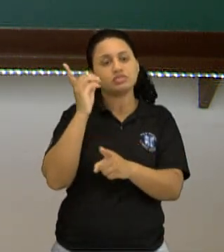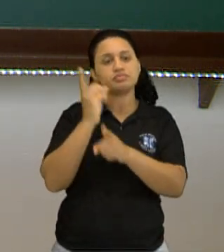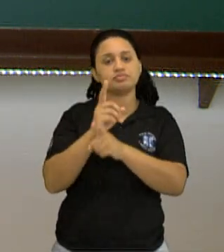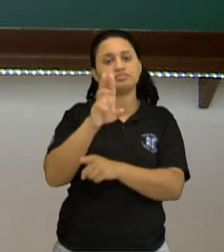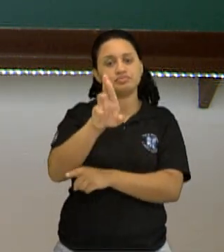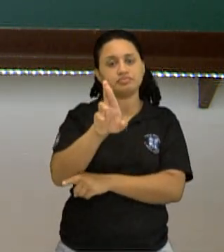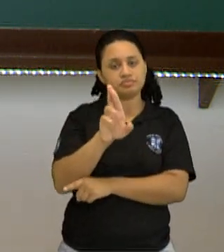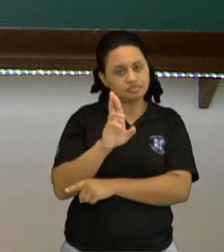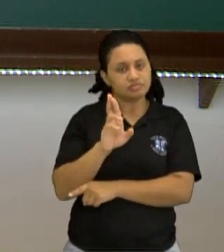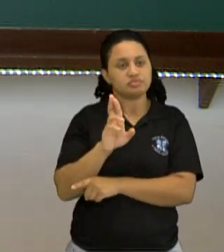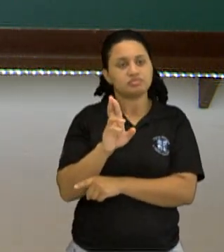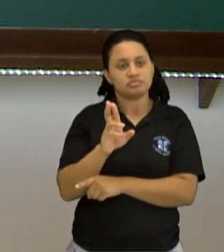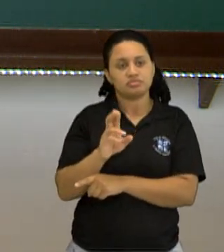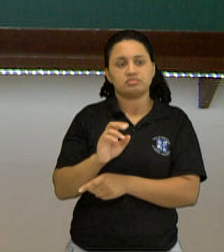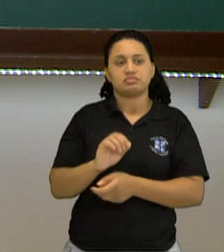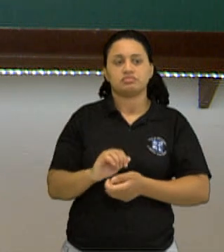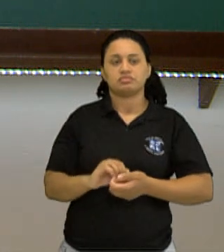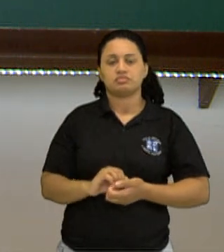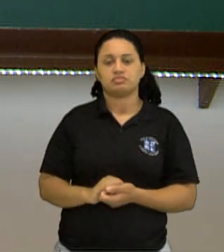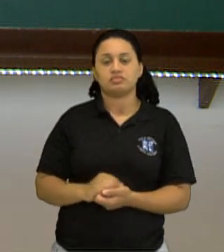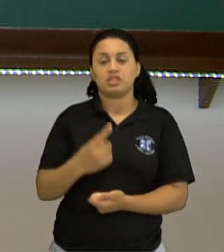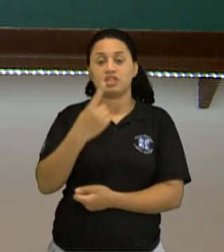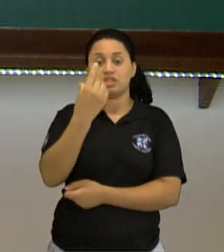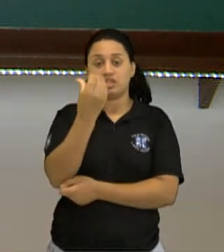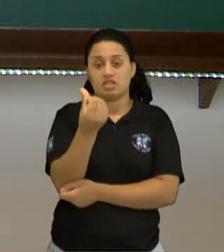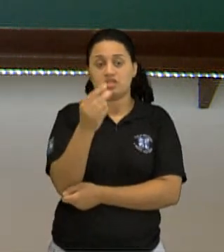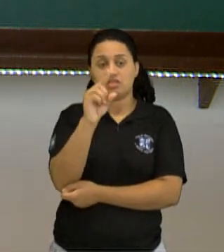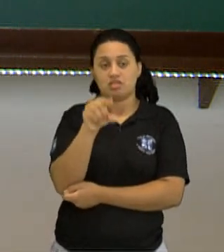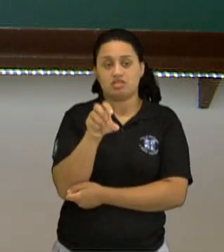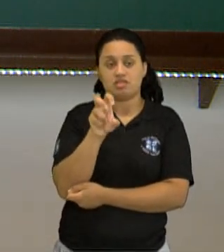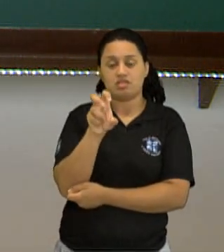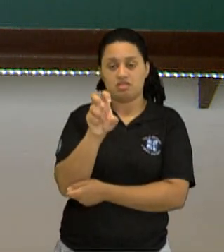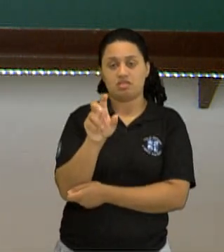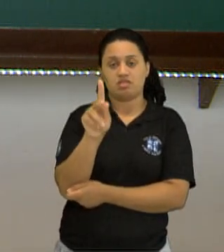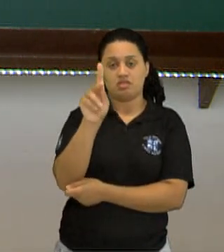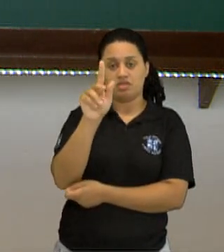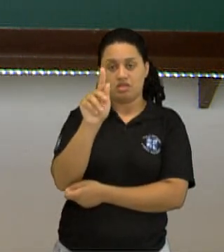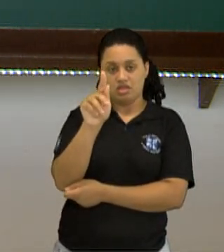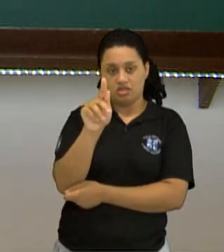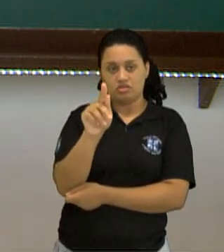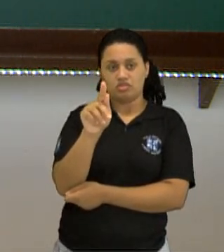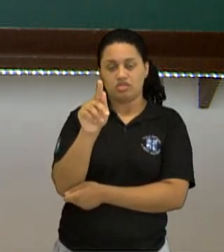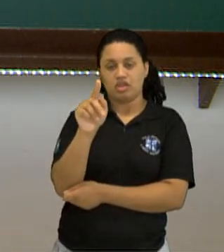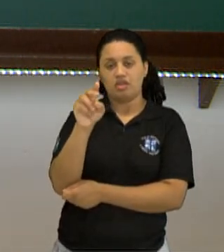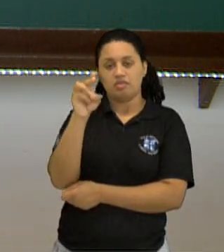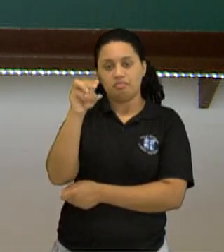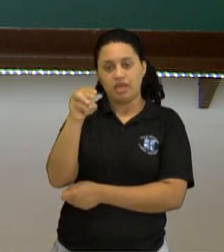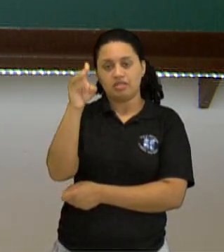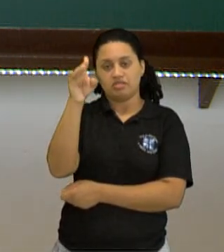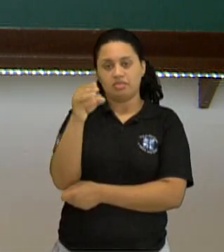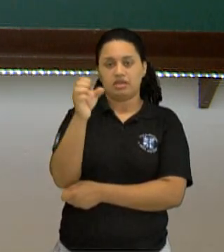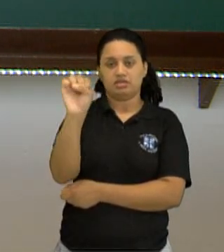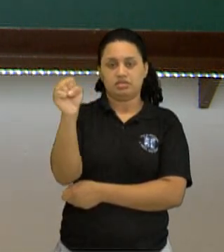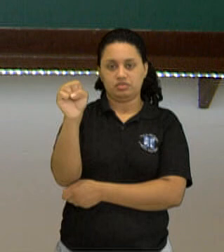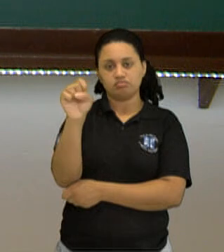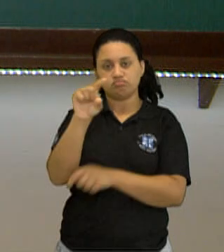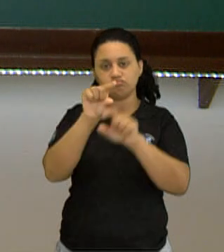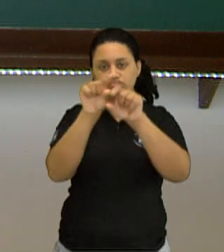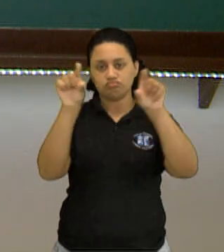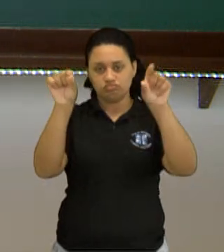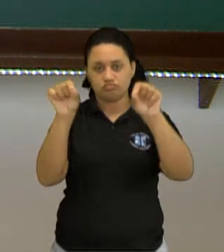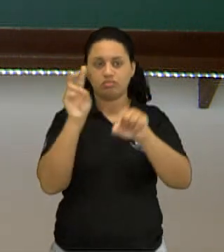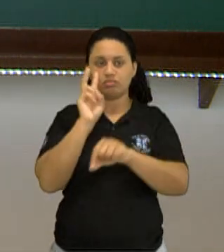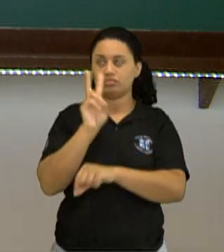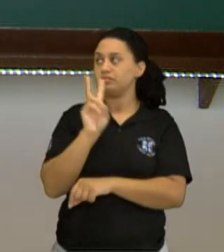37, aí eu chego na resposta, que é 16,5 kg vezes metros por